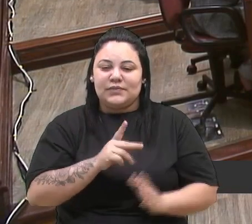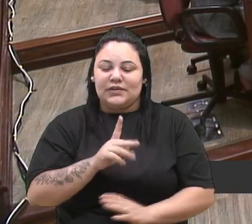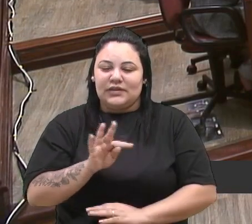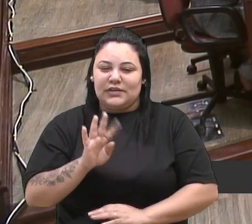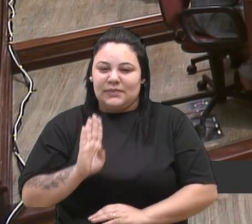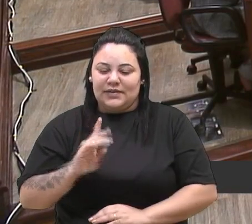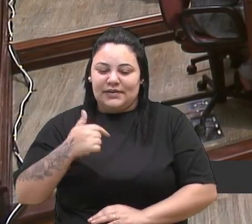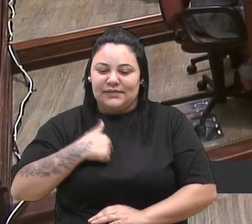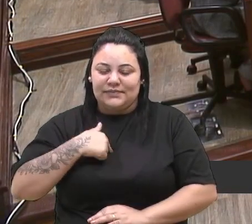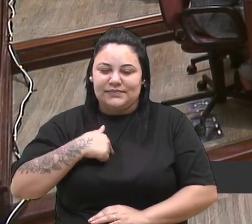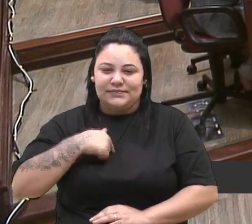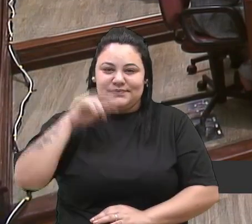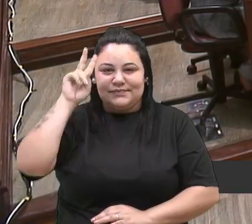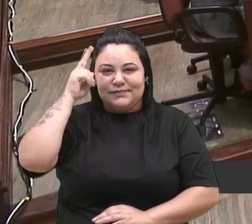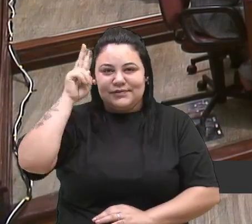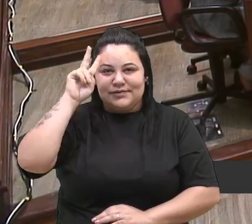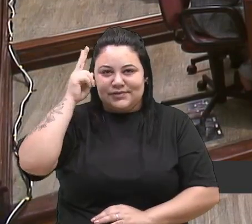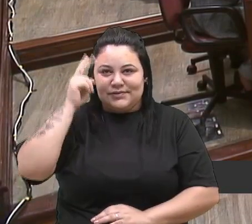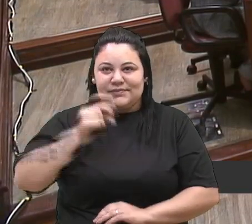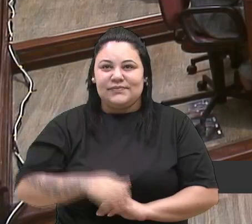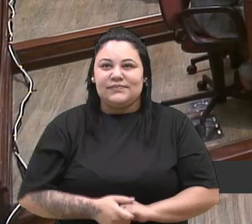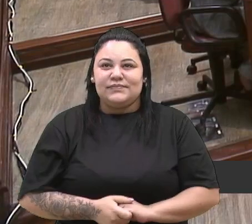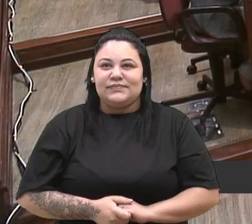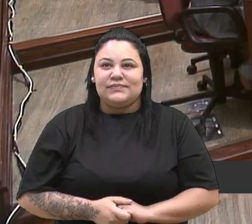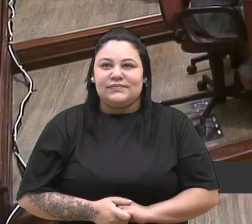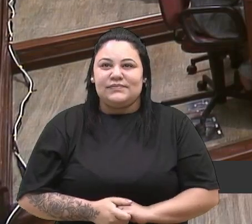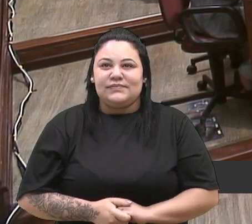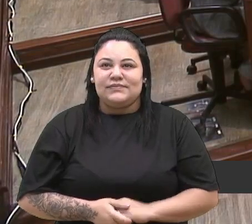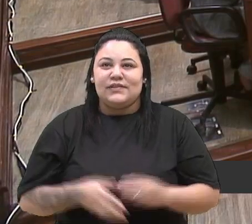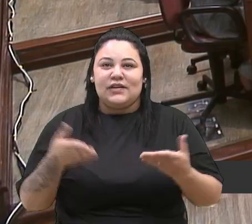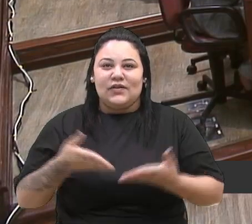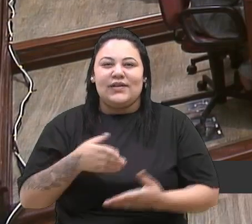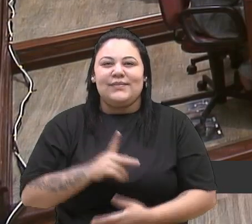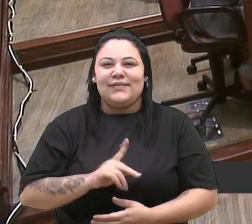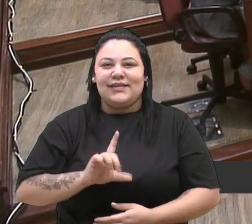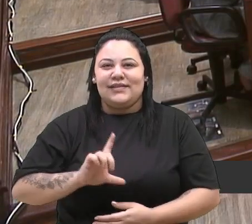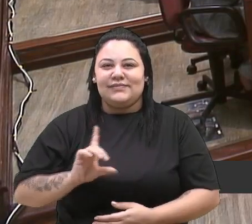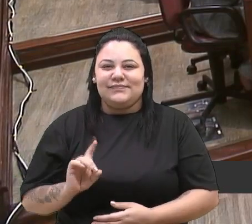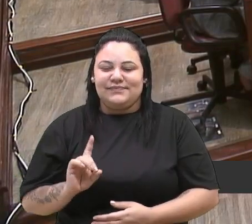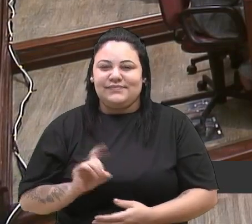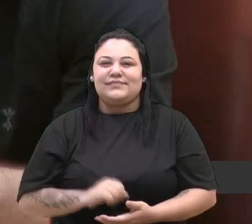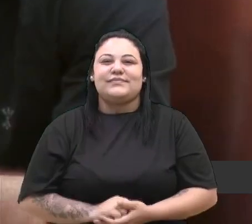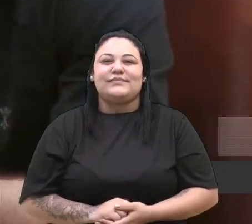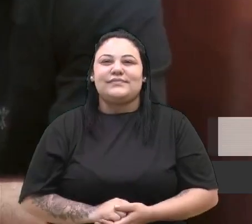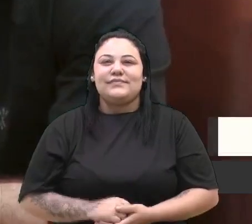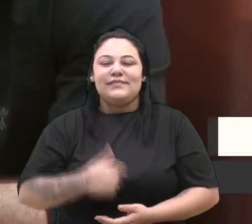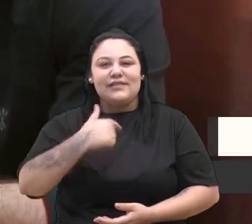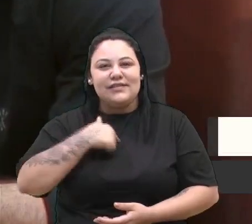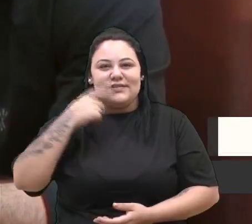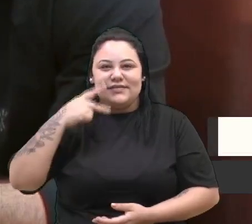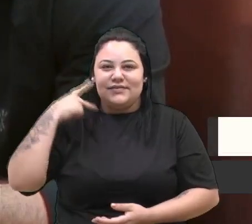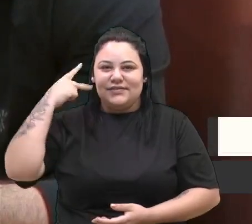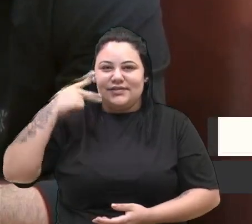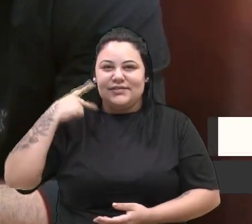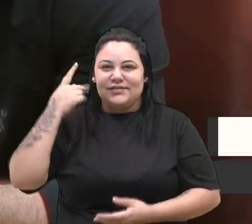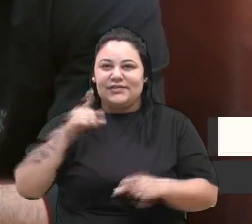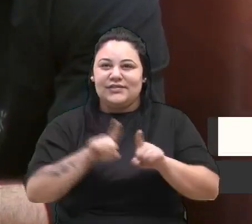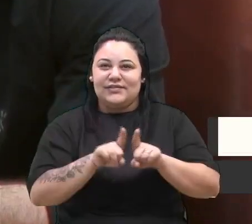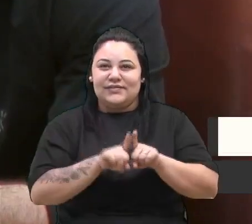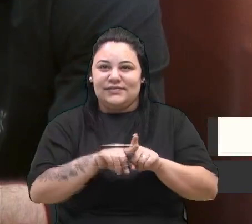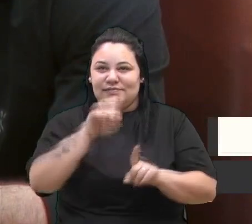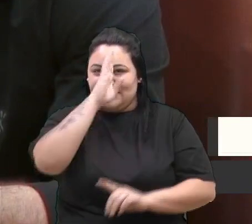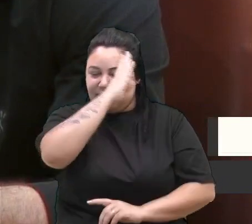Velocino Ues, Adriano, agora PRD, né? Eu, este vereador Adriano Bressan,